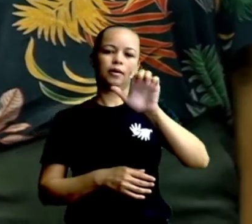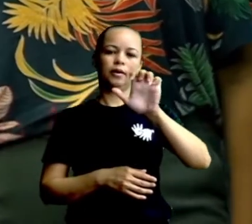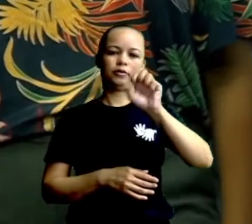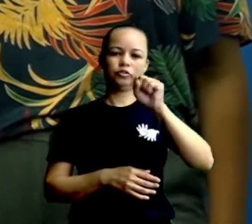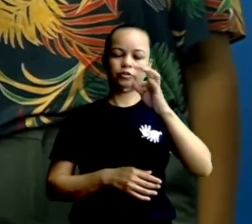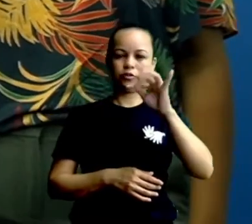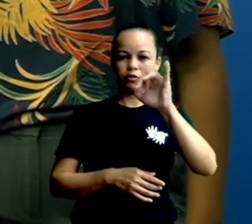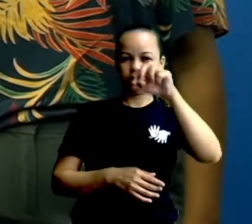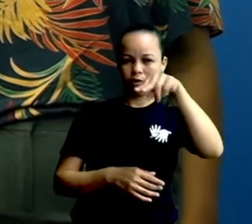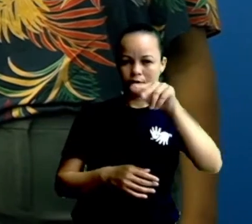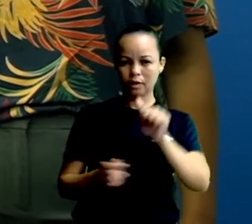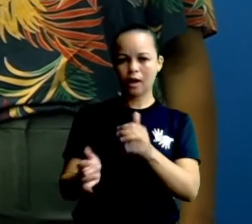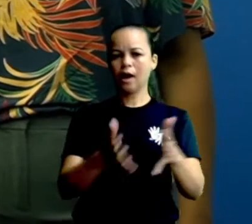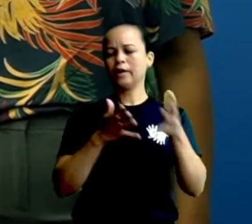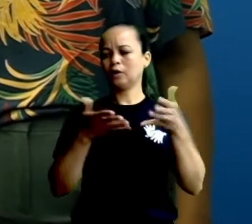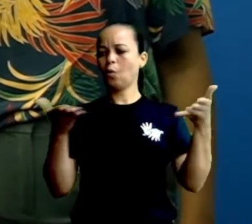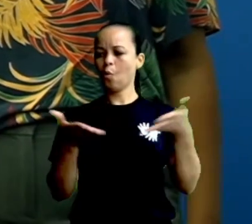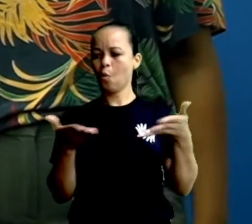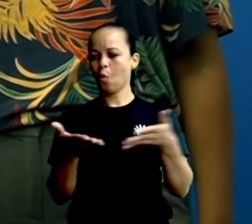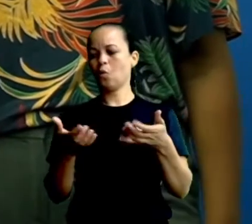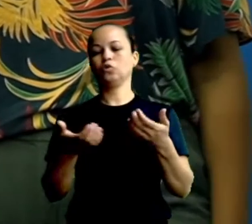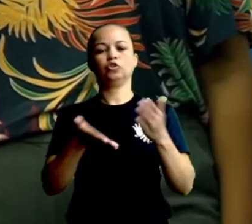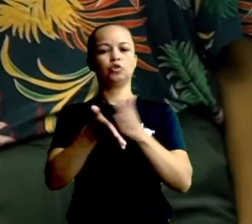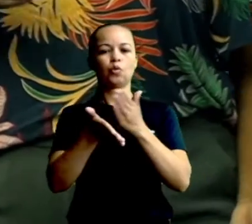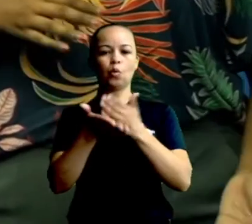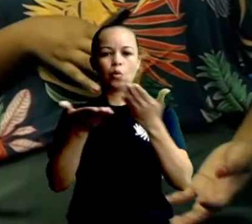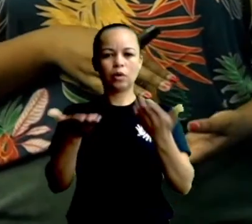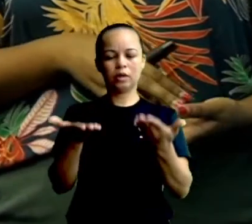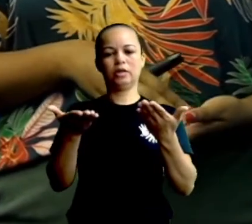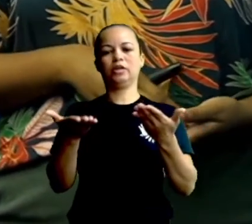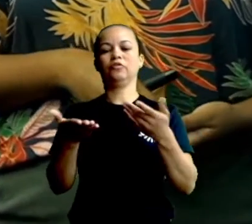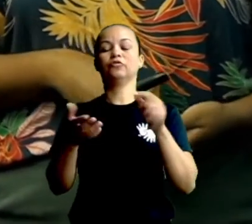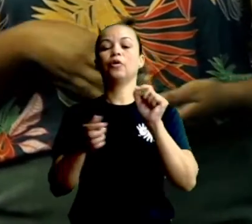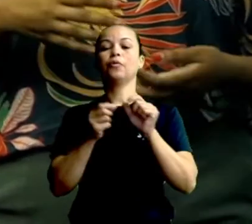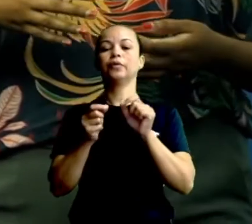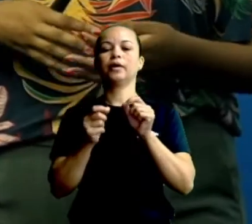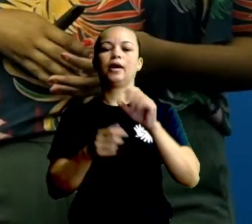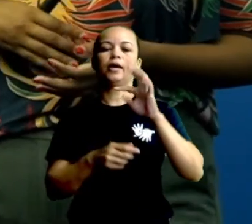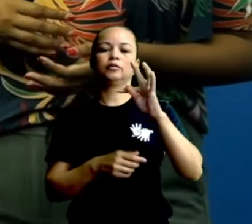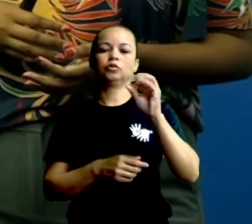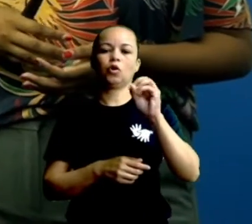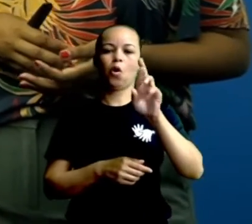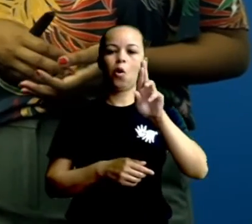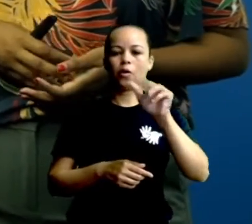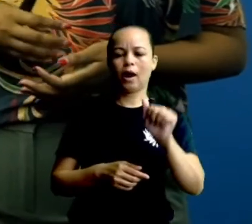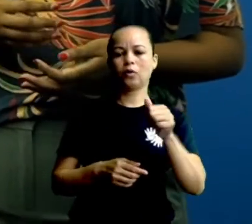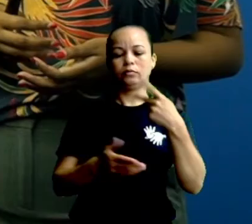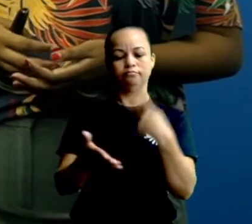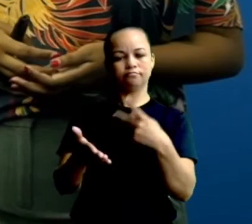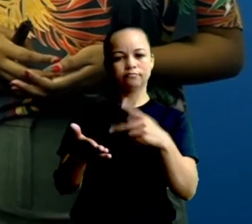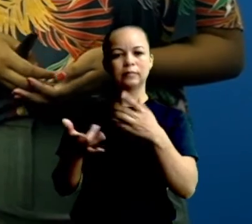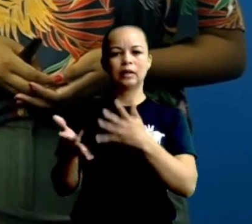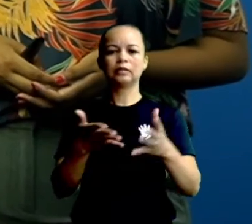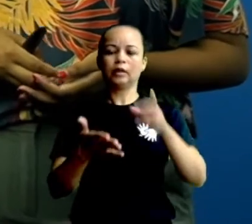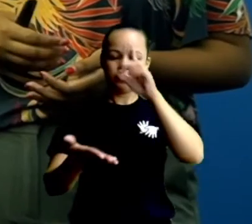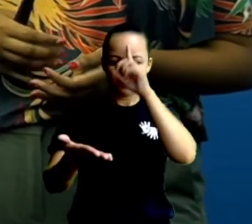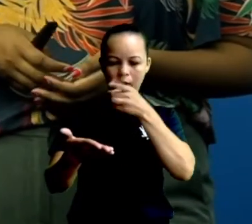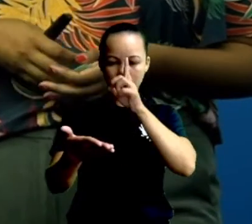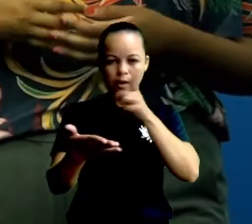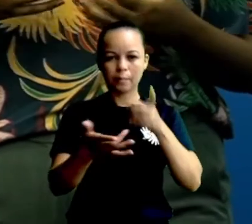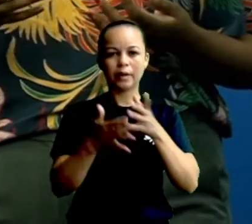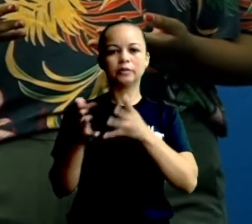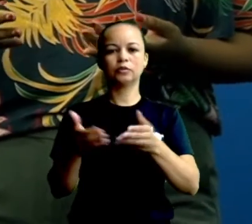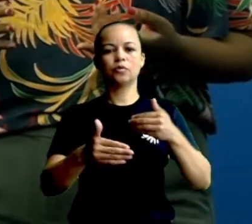do judaísmo é a Torá, onde nesse livro estão os mandamentos e as instruções